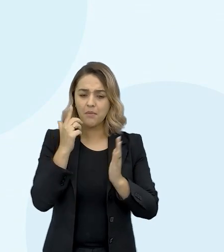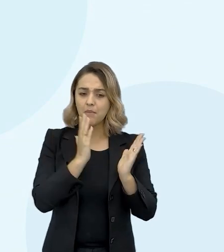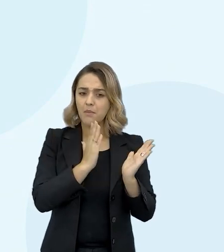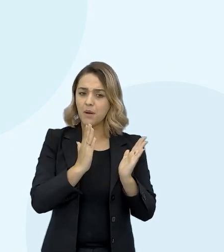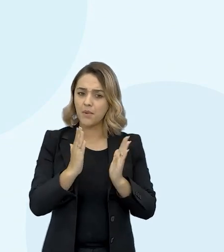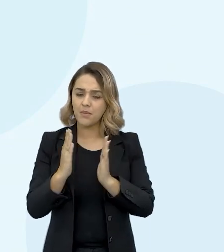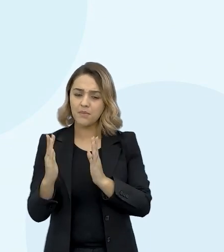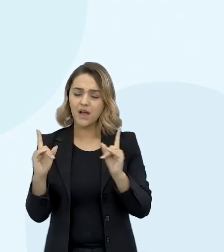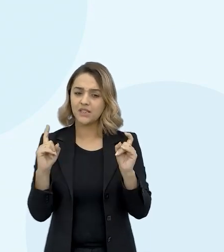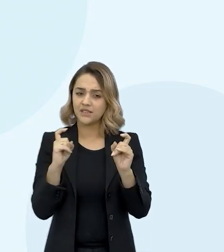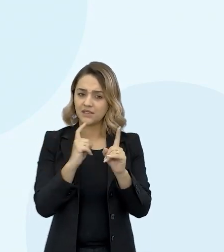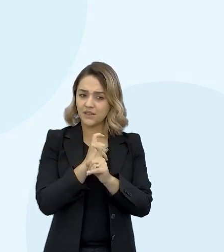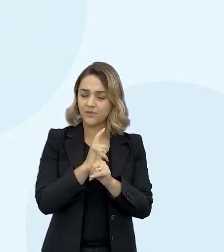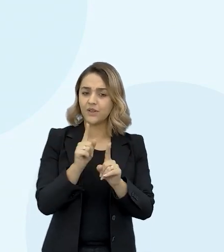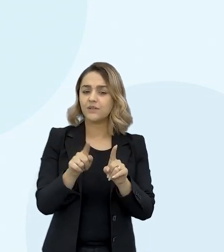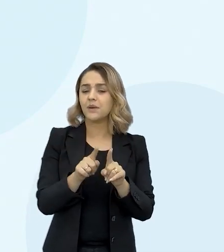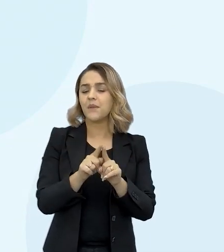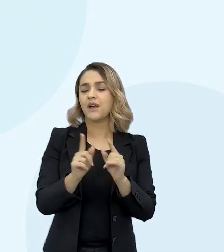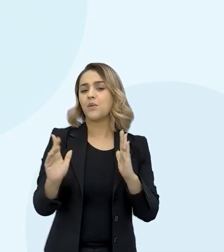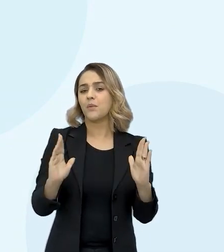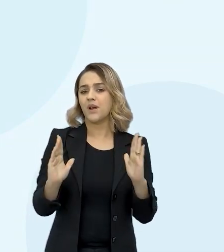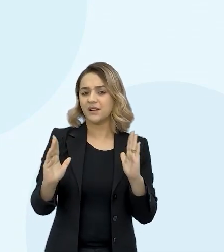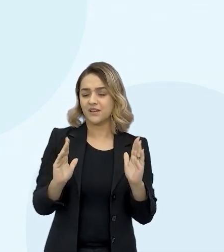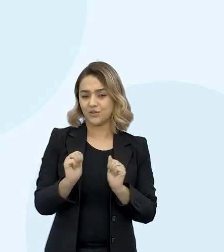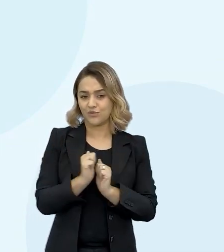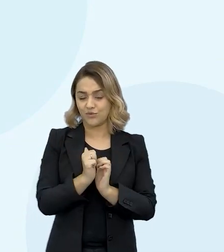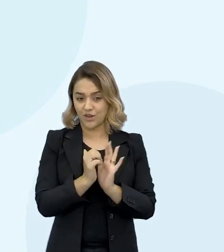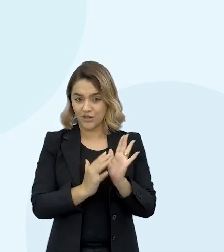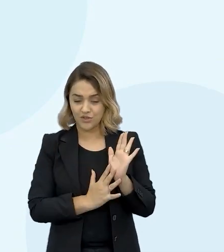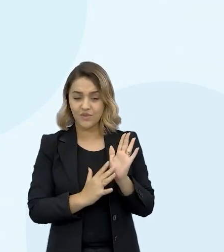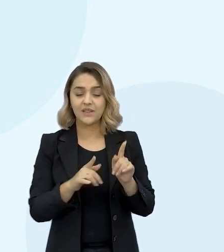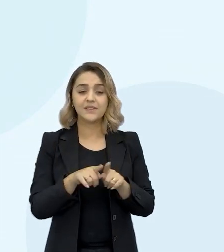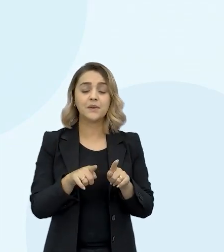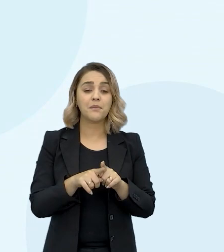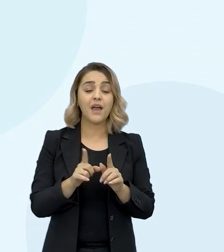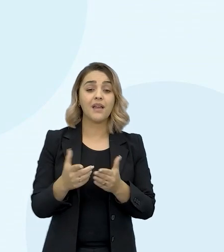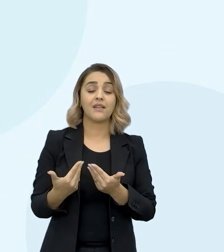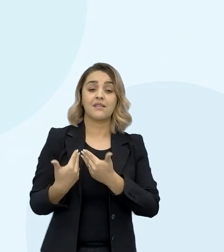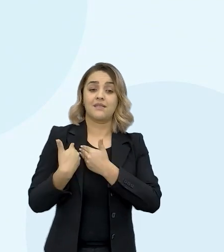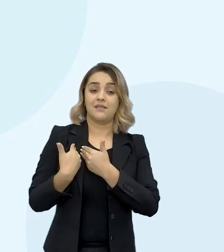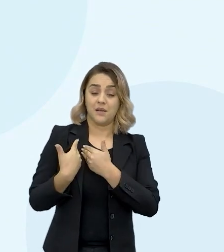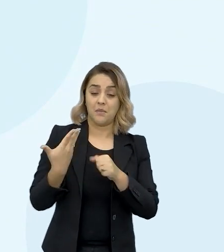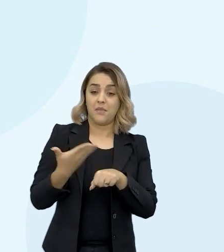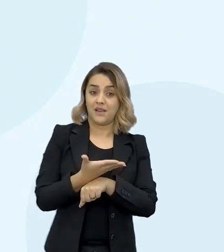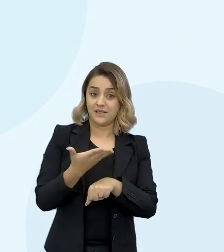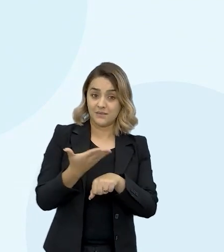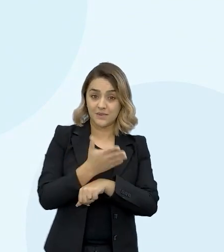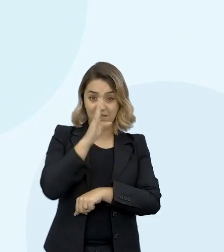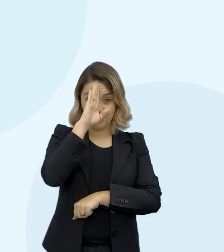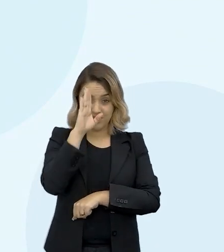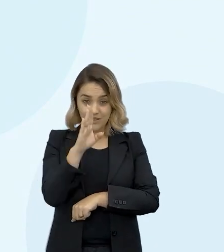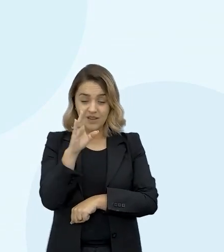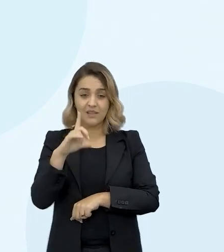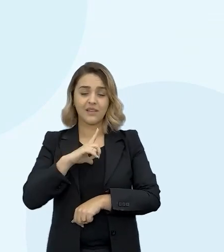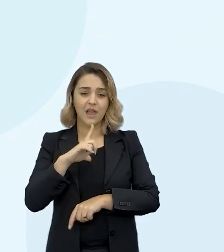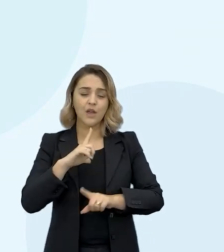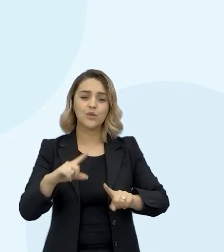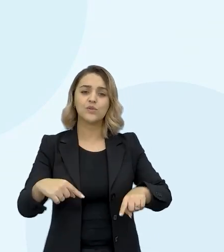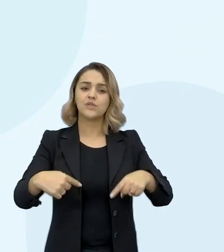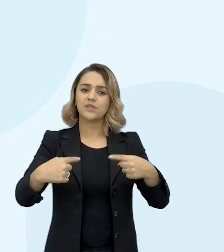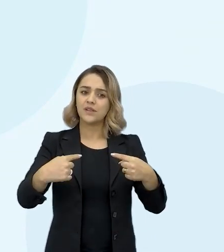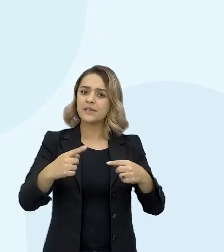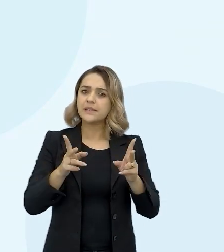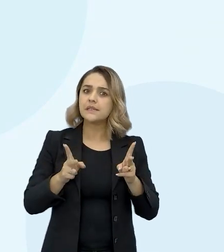durante a atividade. Com isso, a responsabilidade e o envolvimento direto através do desafio é a